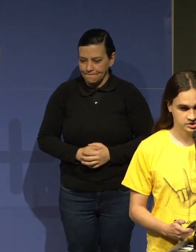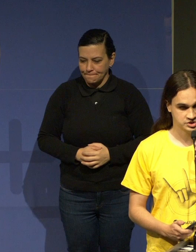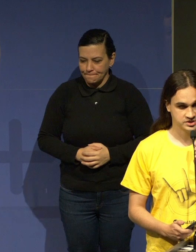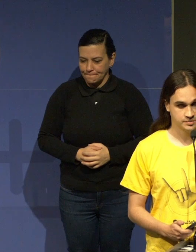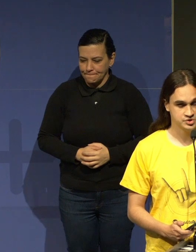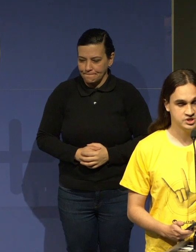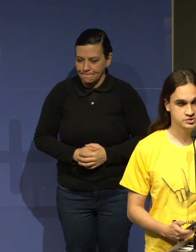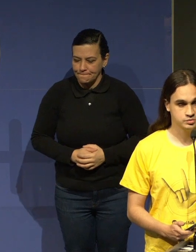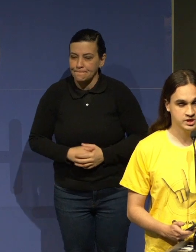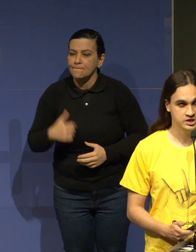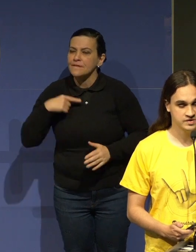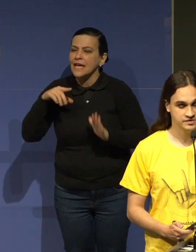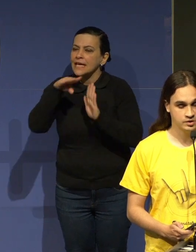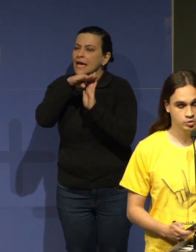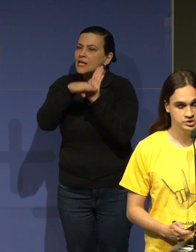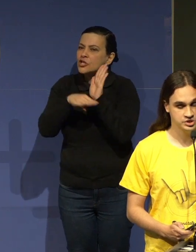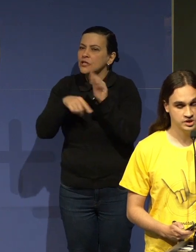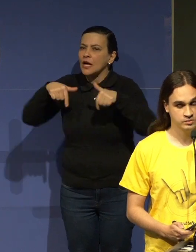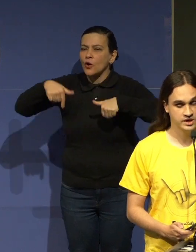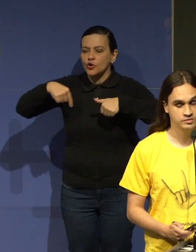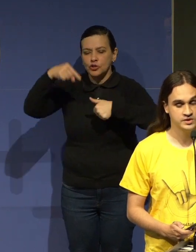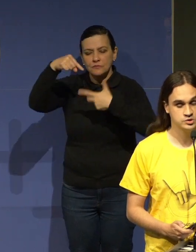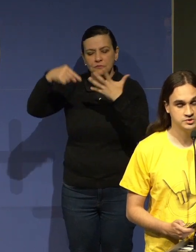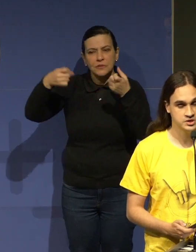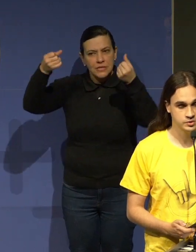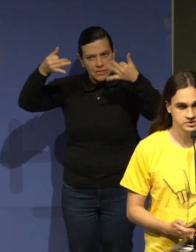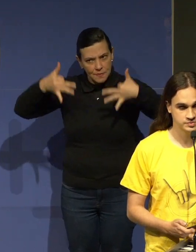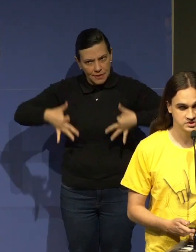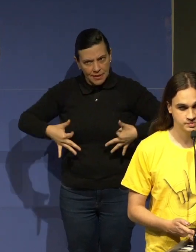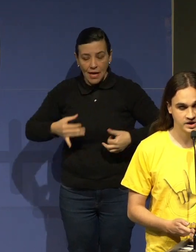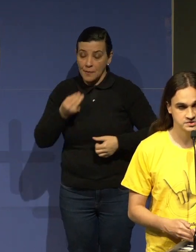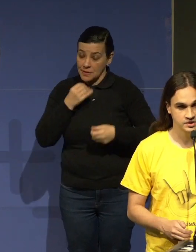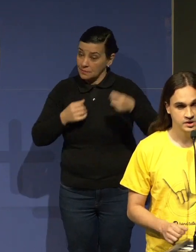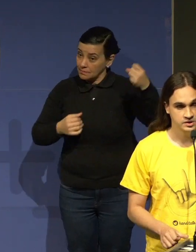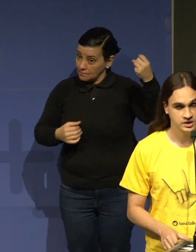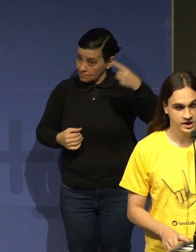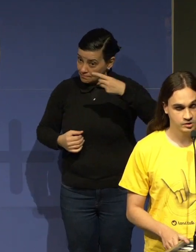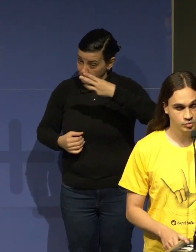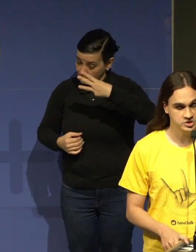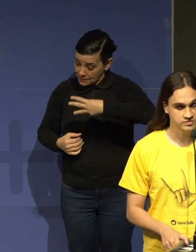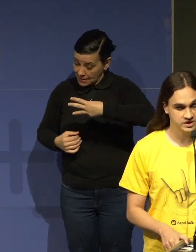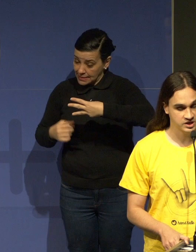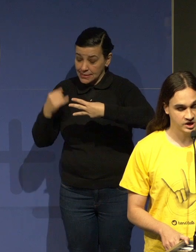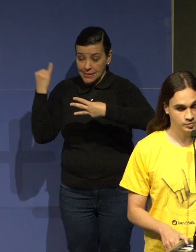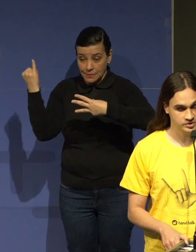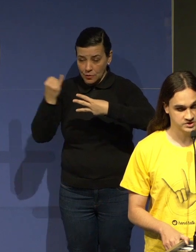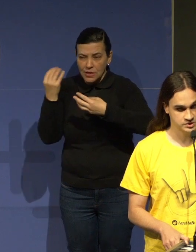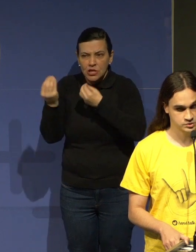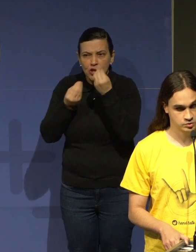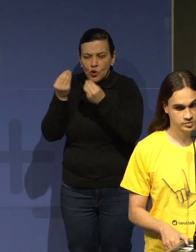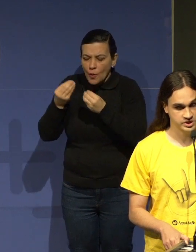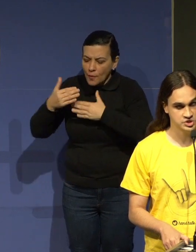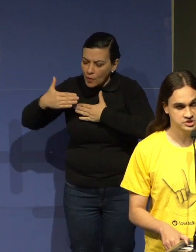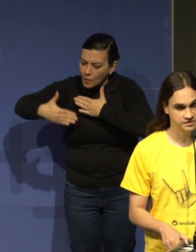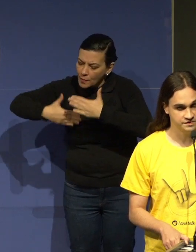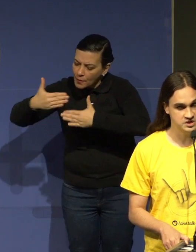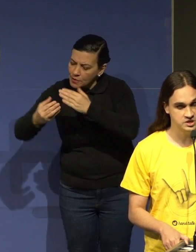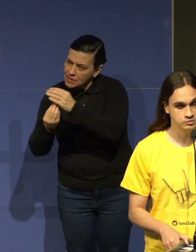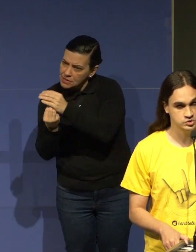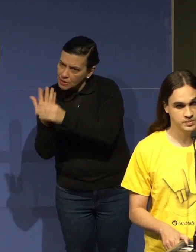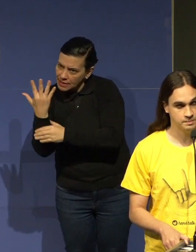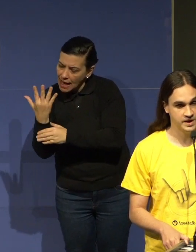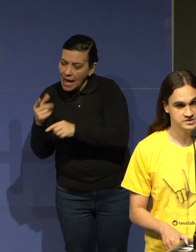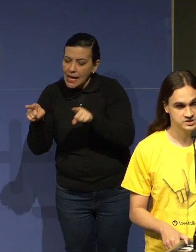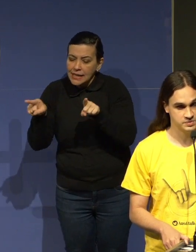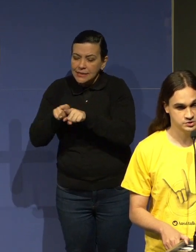Aqui uma agenda rapidinha sobre o que a gente vai falar hoje. Eu quero falar sobre 3 coisas principais, que é como a gente vai criar um processo, como que a gente